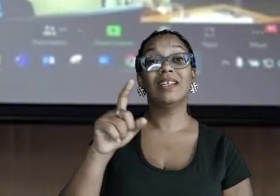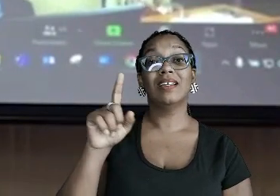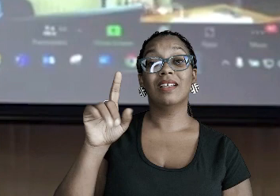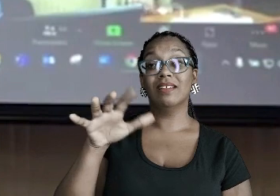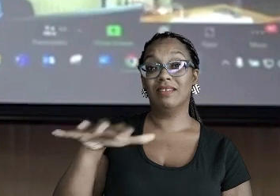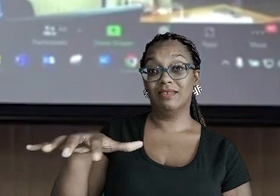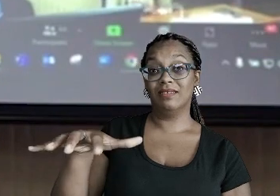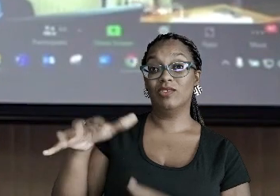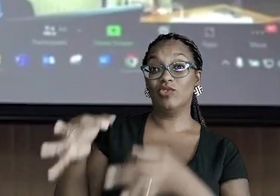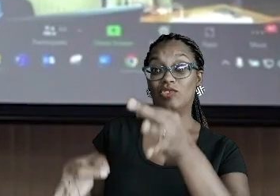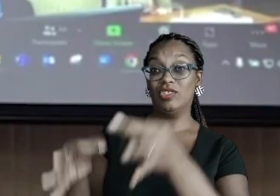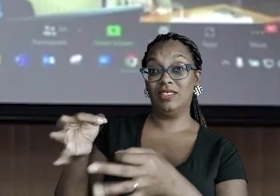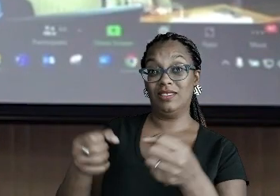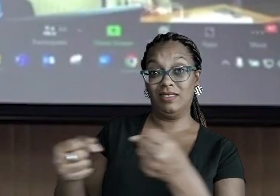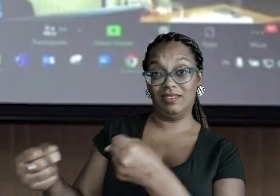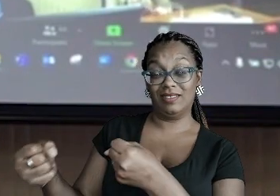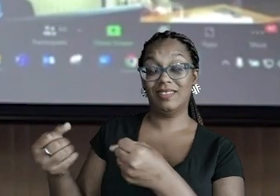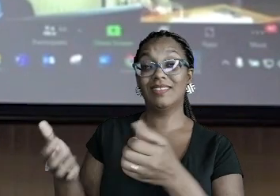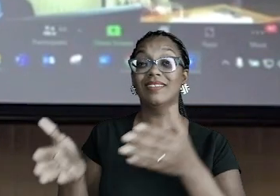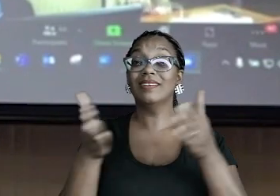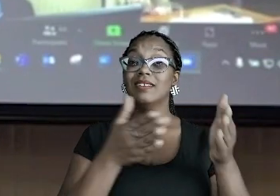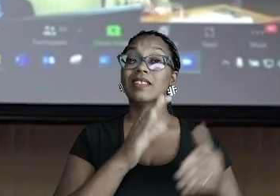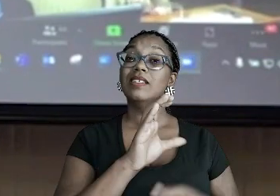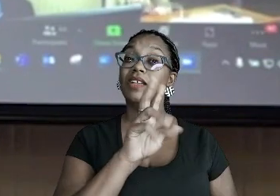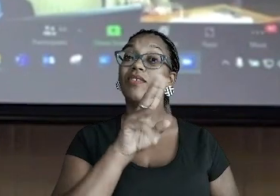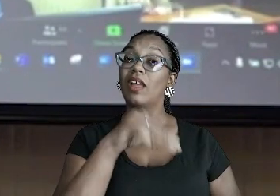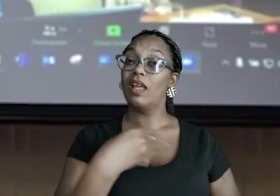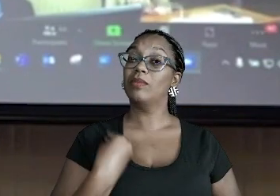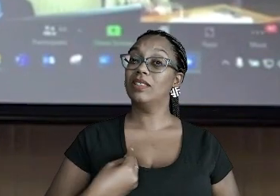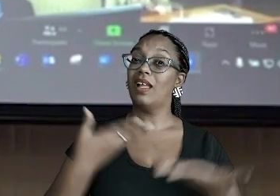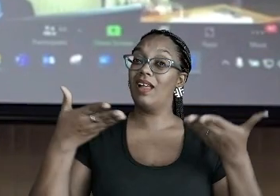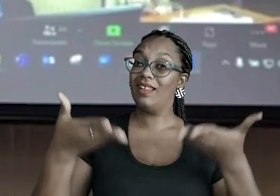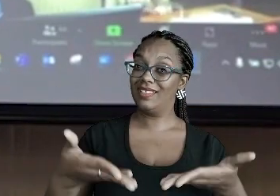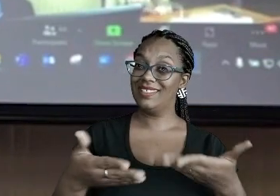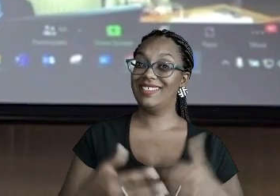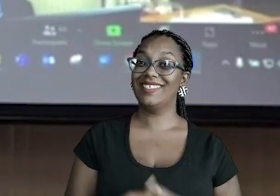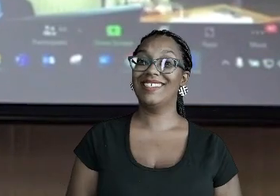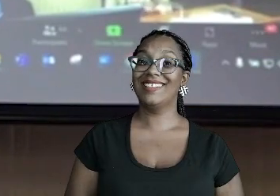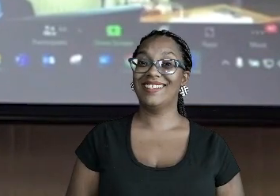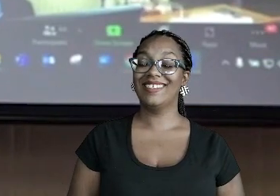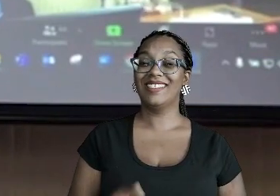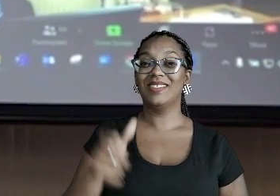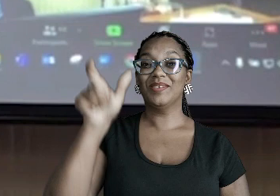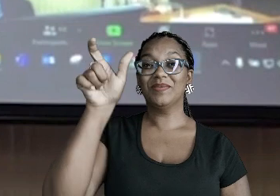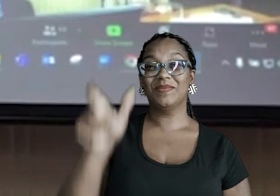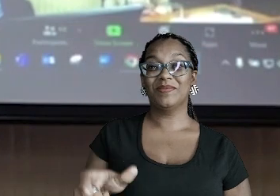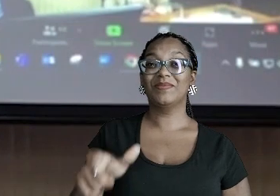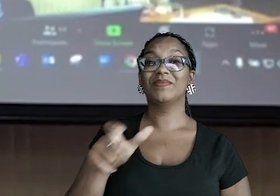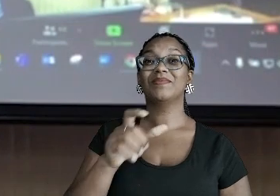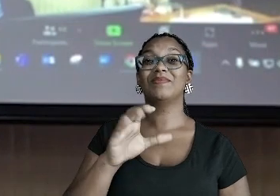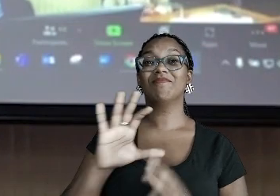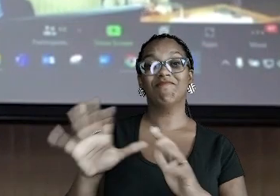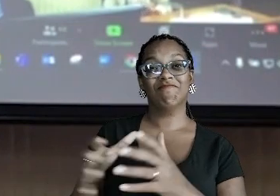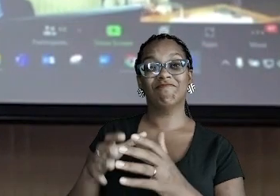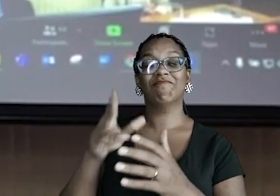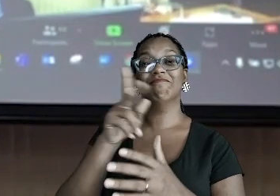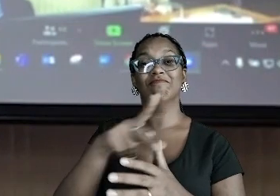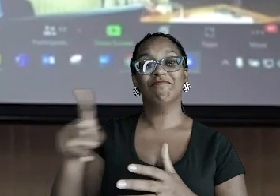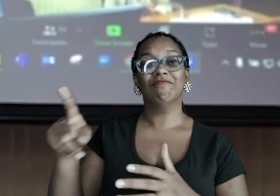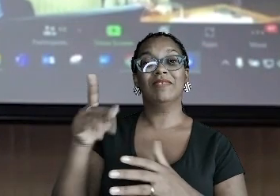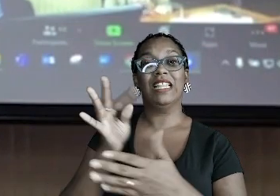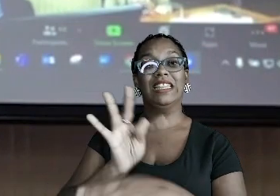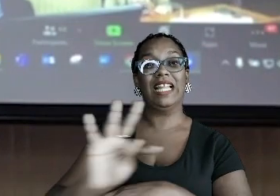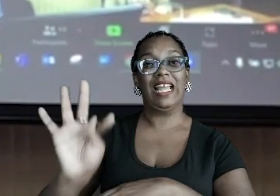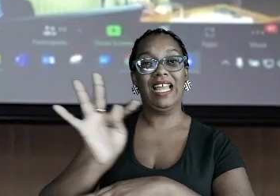do Poder Judiciário quanto da própria cvm que está presente aqui na forma de seu colegiado dos seus